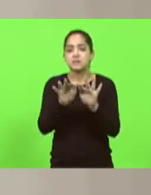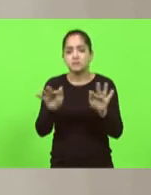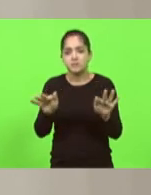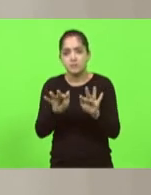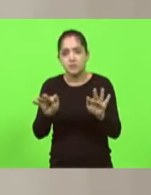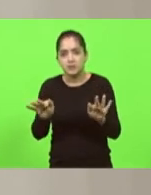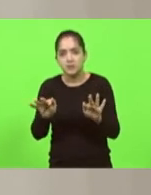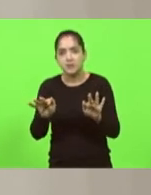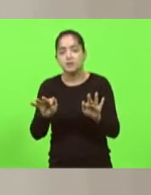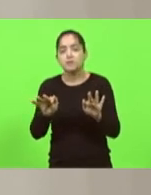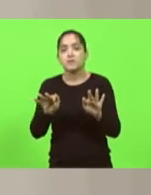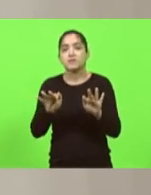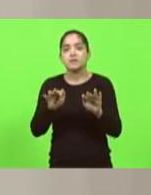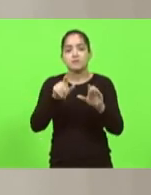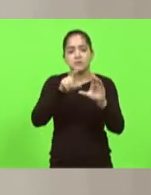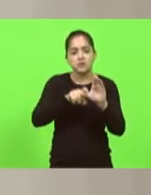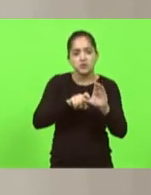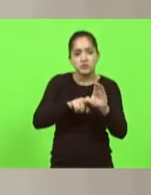devedores.